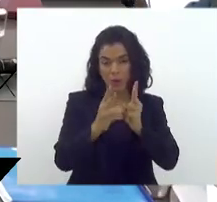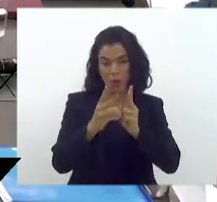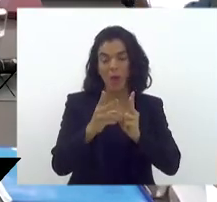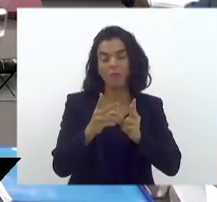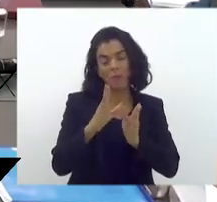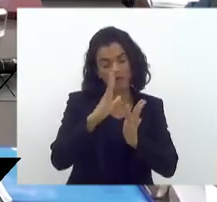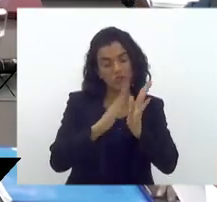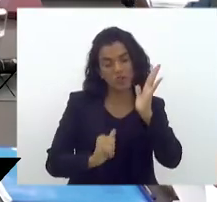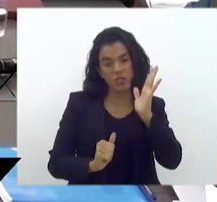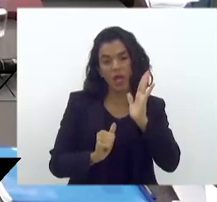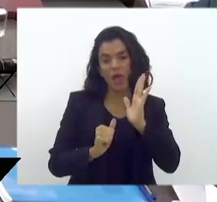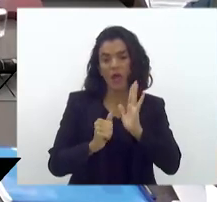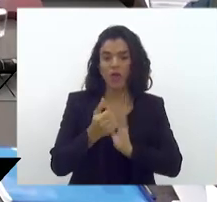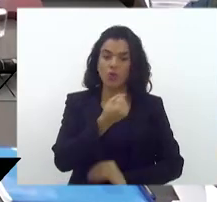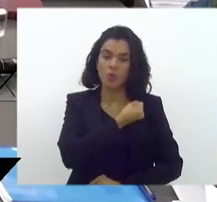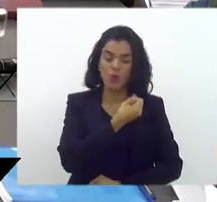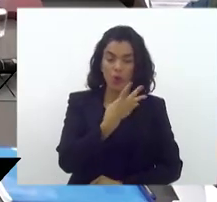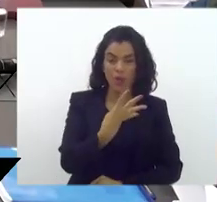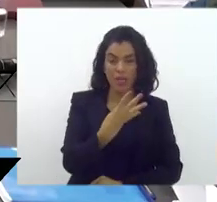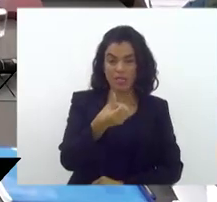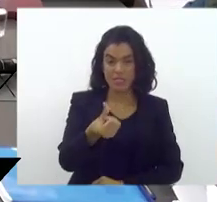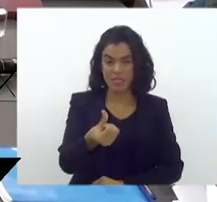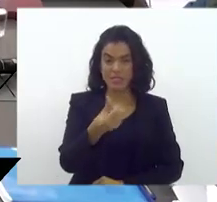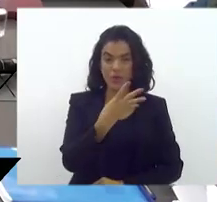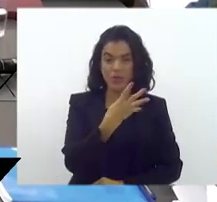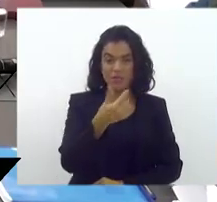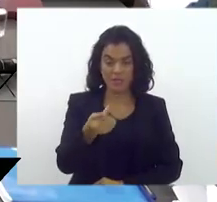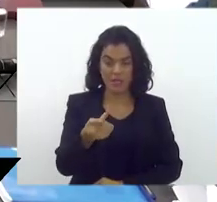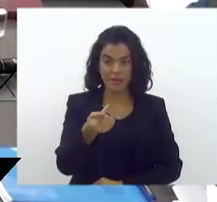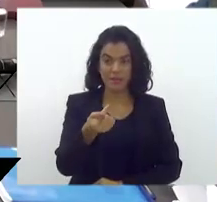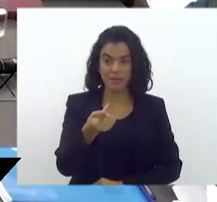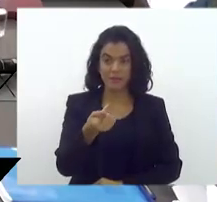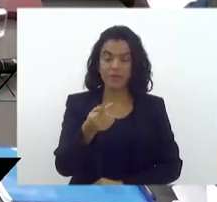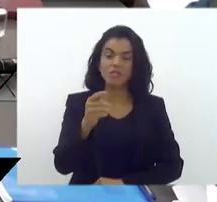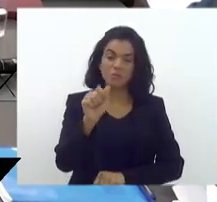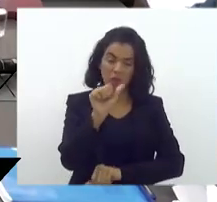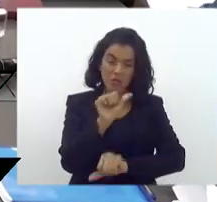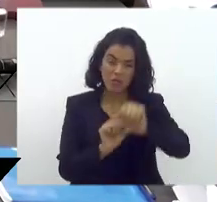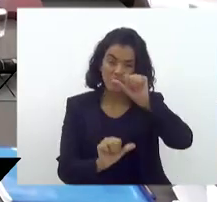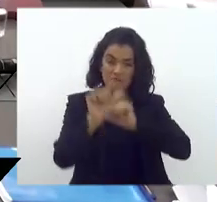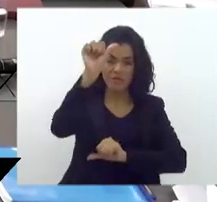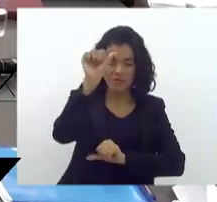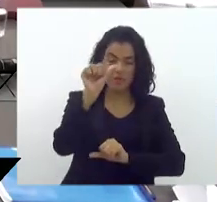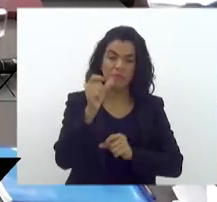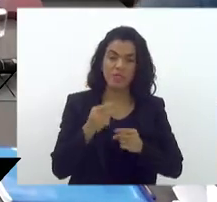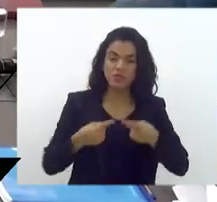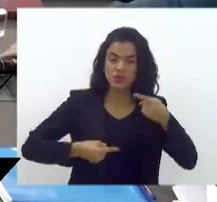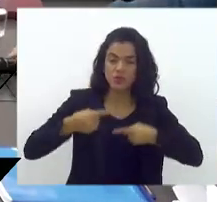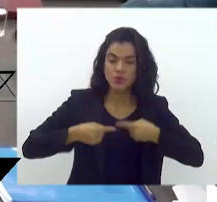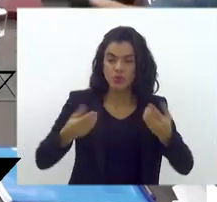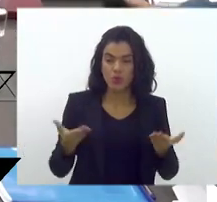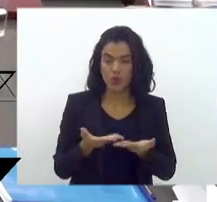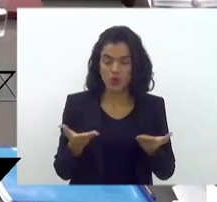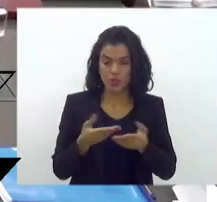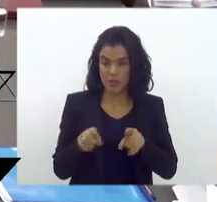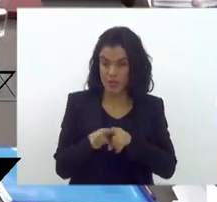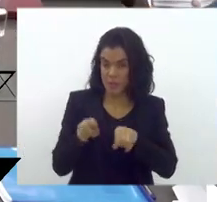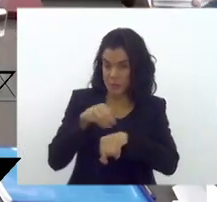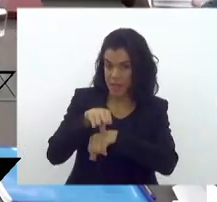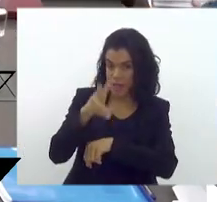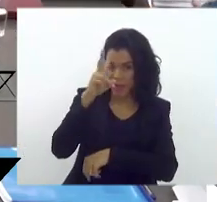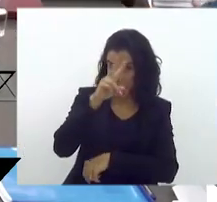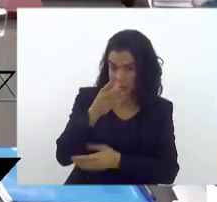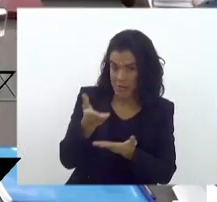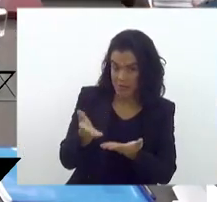retirar de pauta o 46, não. Inclusive, se a gente avançar um pouco, a gente faz a inversão para discutir a matéria hoje ainda. Eu queria lembrar, Vossa